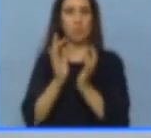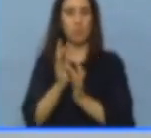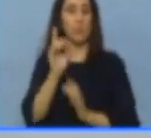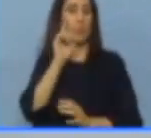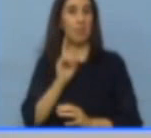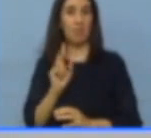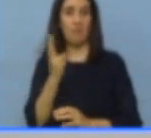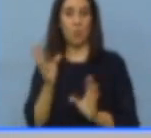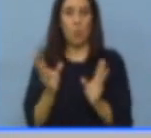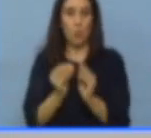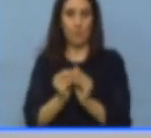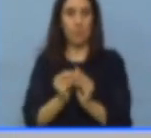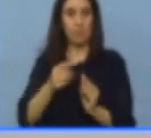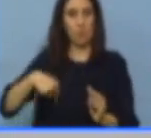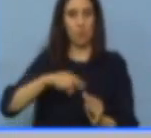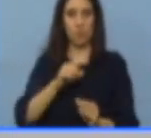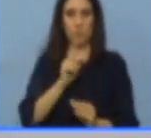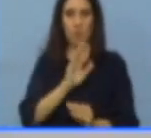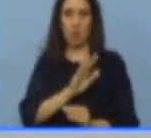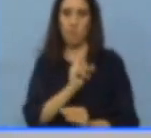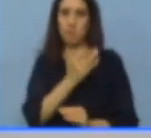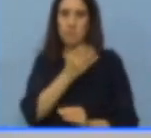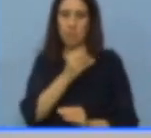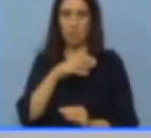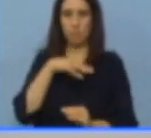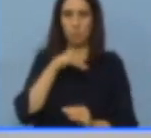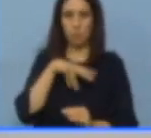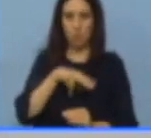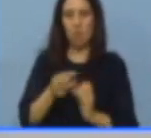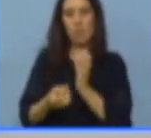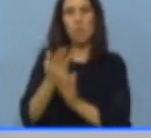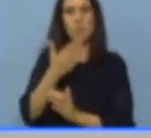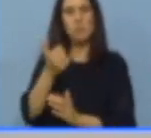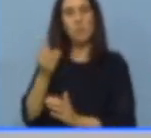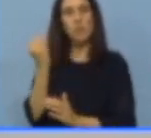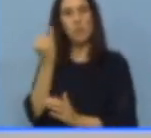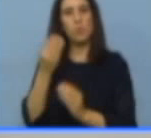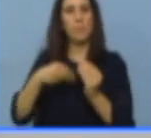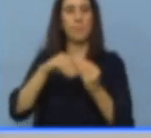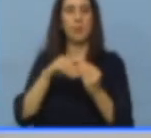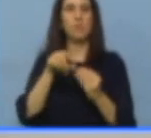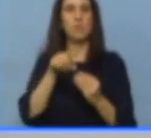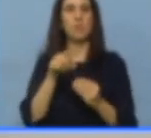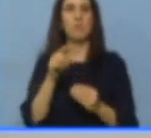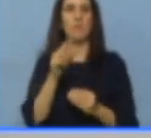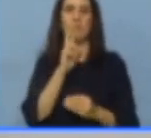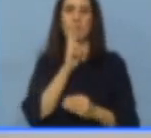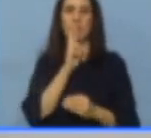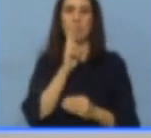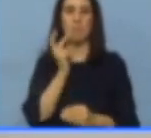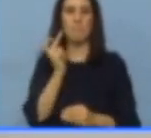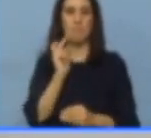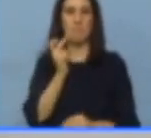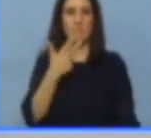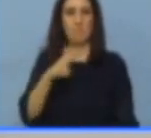nós, os 70 anos em Portugal, 150 anos de fundação como Instituto e depois também o centenário de Fátima, porque também nós,